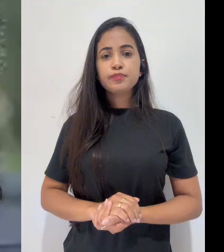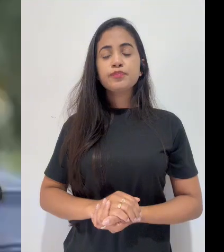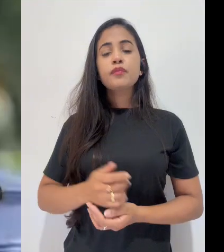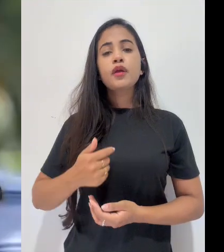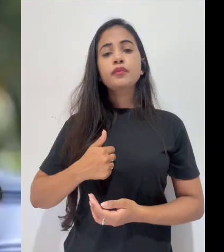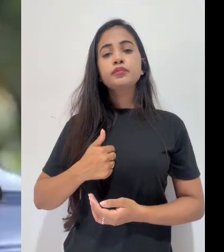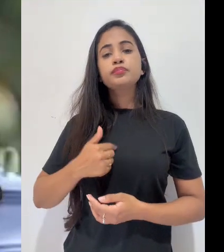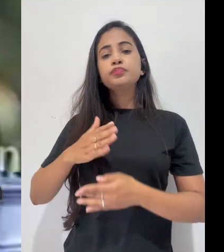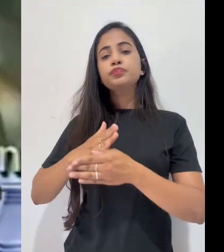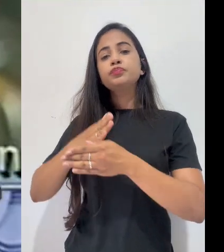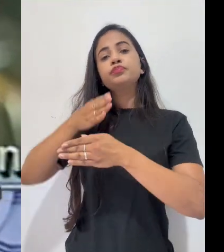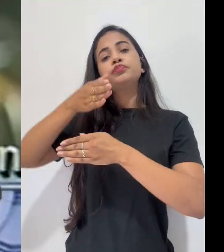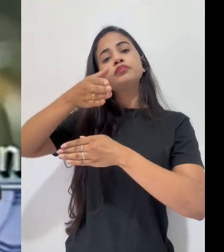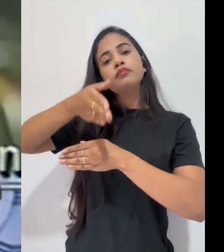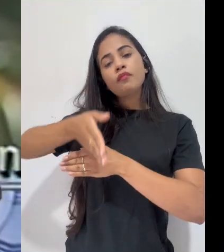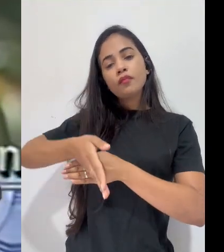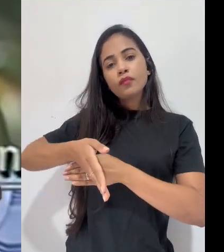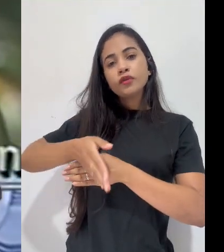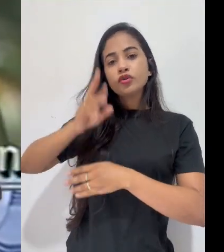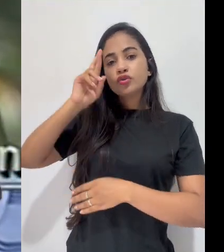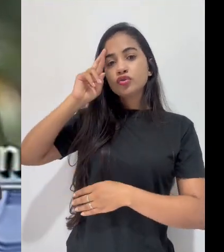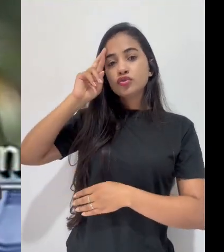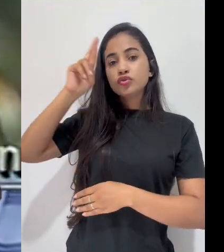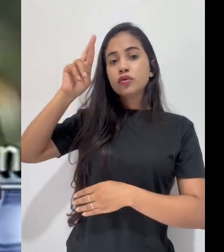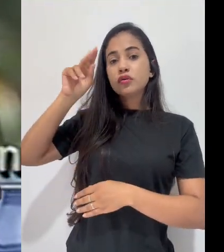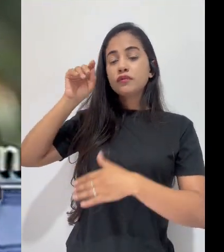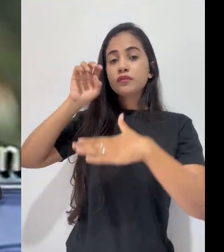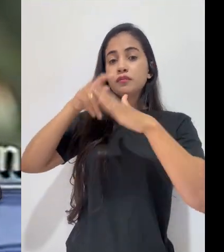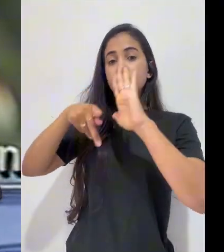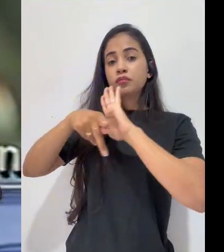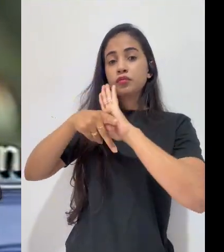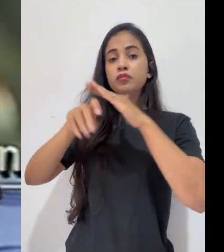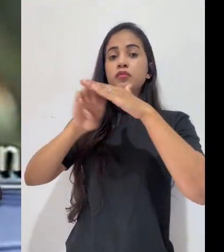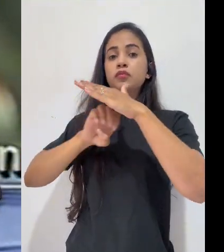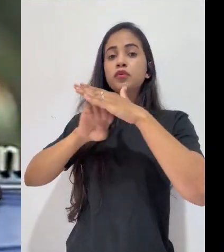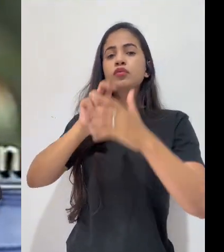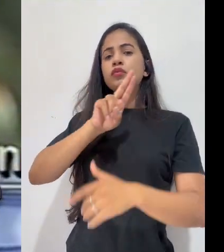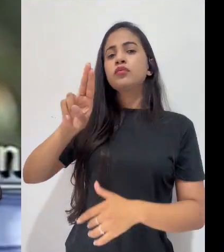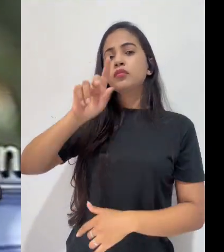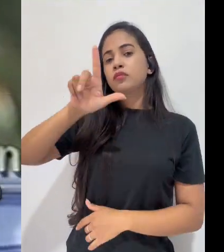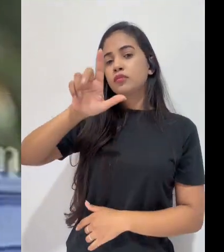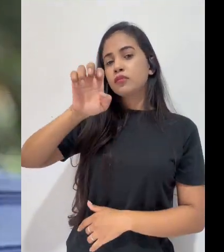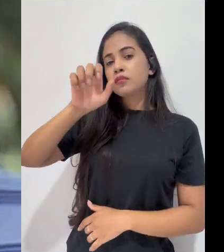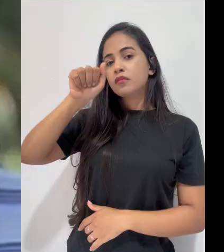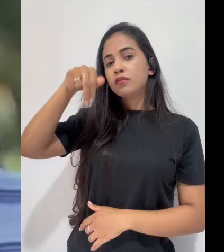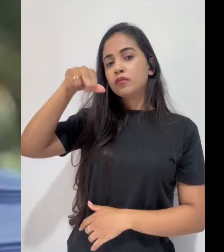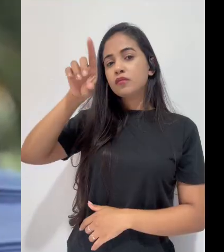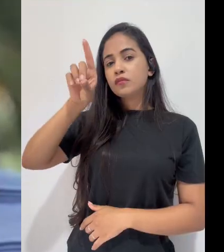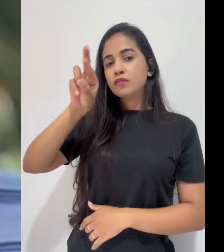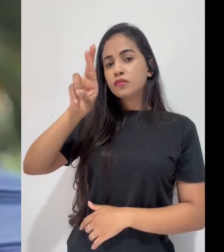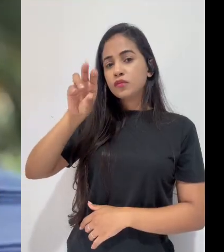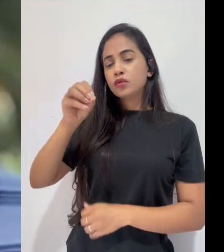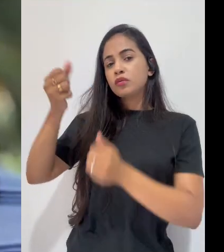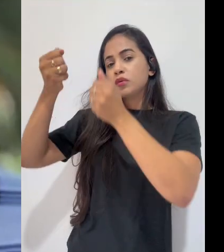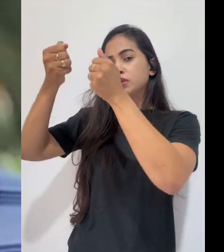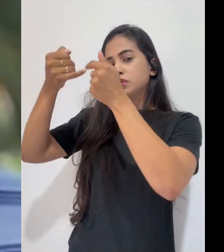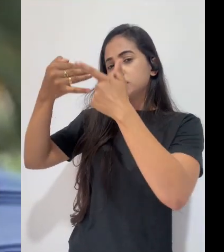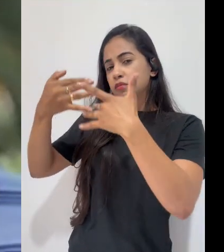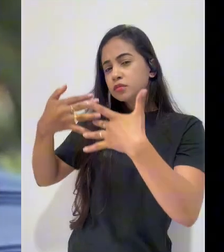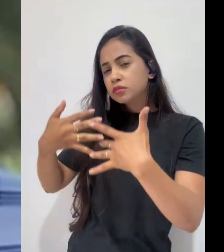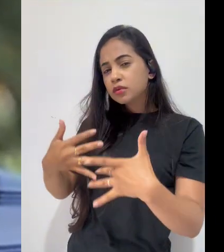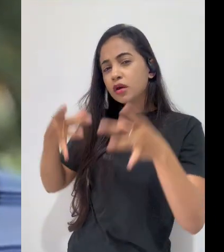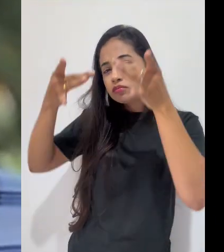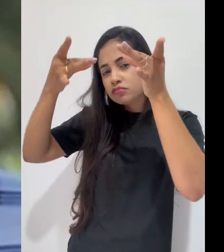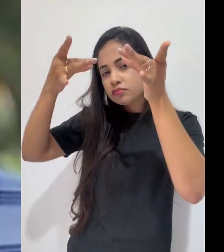Eu entrei em contato com o chefe de setor, na época o engenheiro Leandro, e narrei a ele